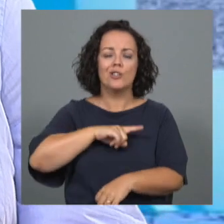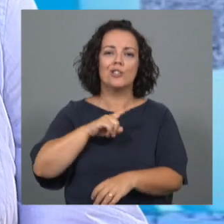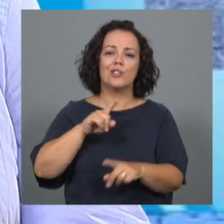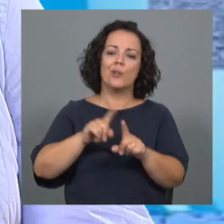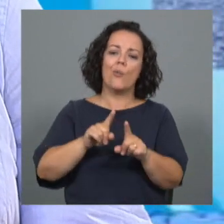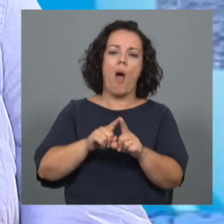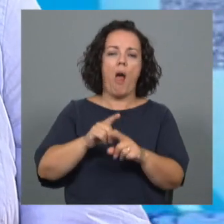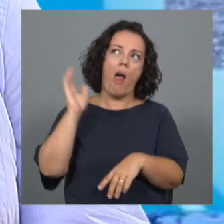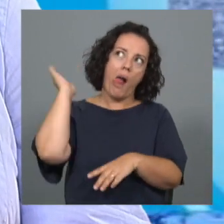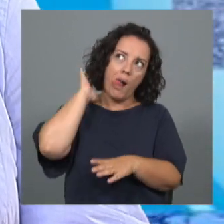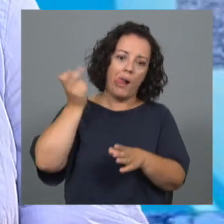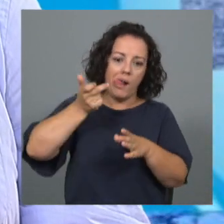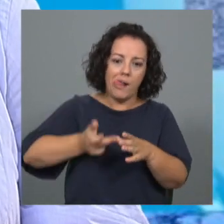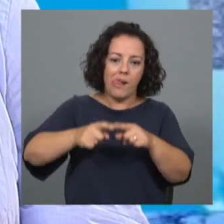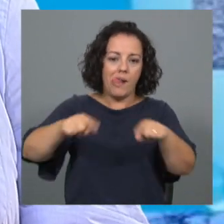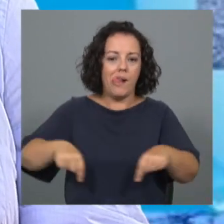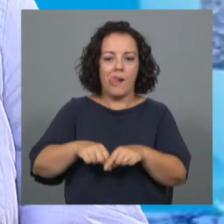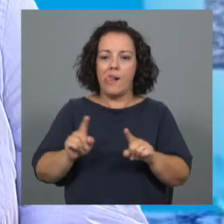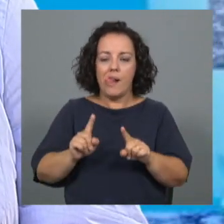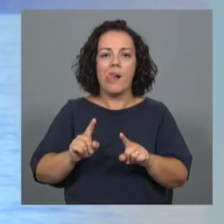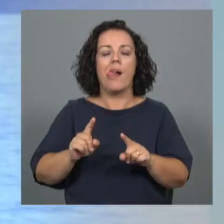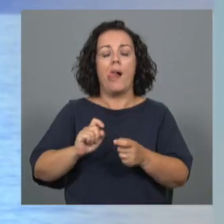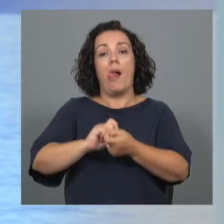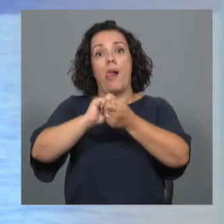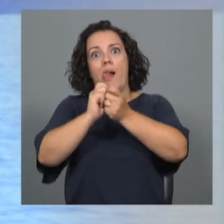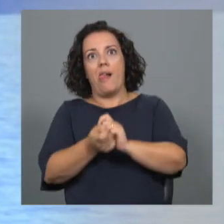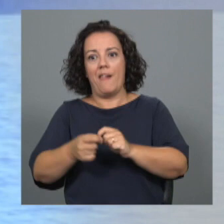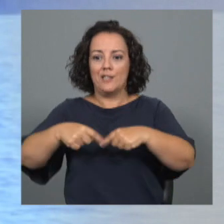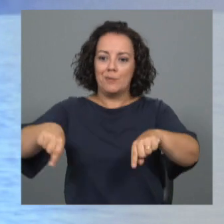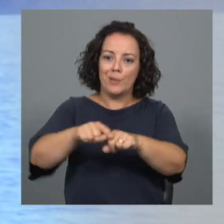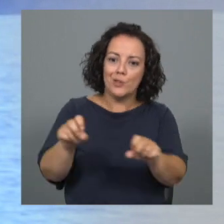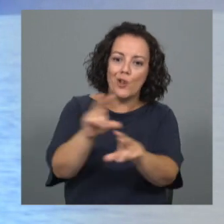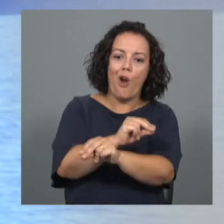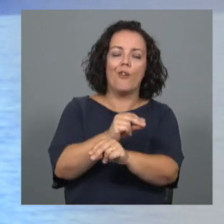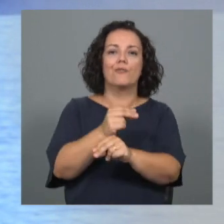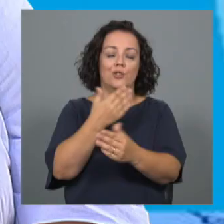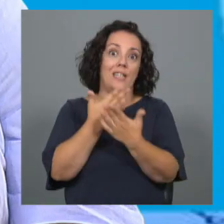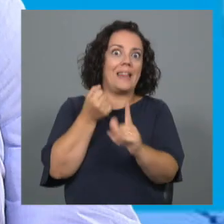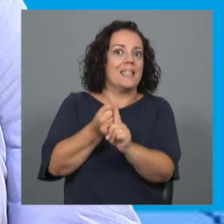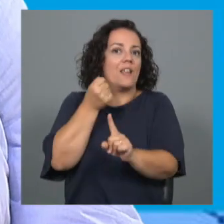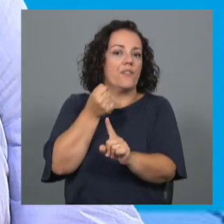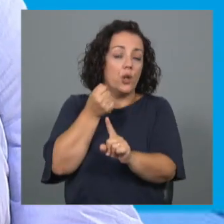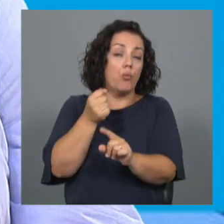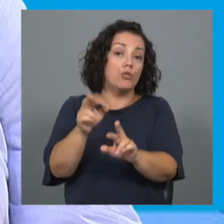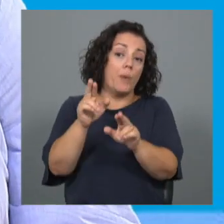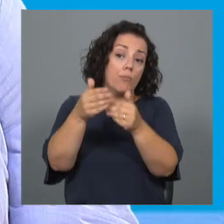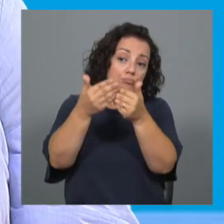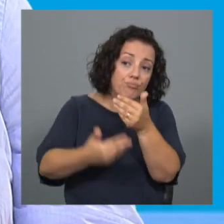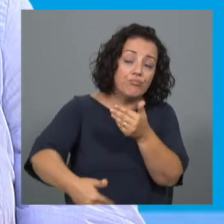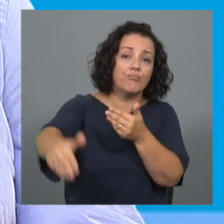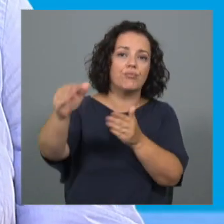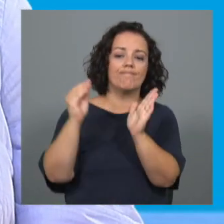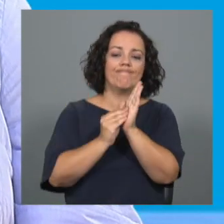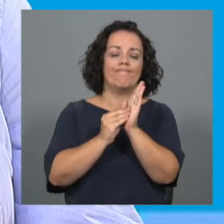importante, e este foi um desafio de desinstalação que concorreu também para que algumas coisas, porventura, até perdurem e fiquem nos nossos